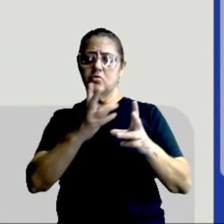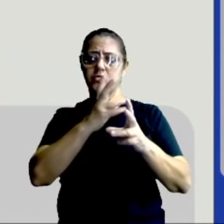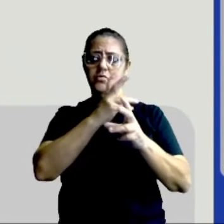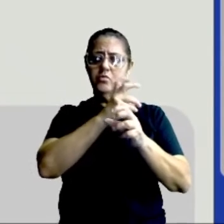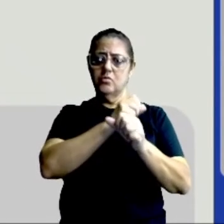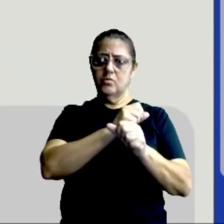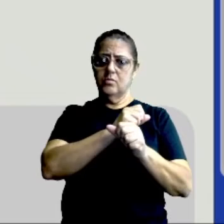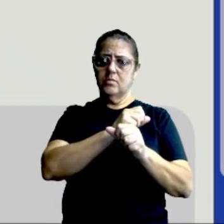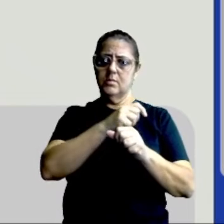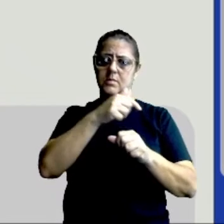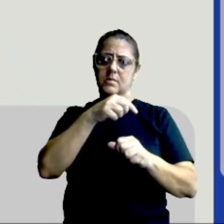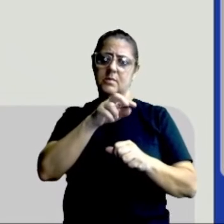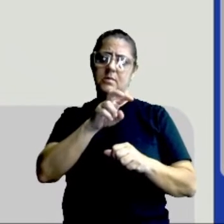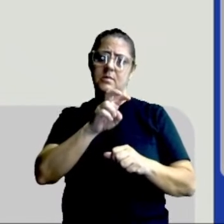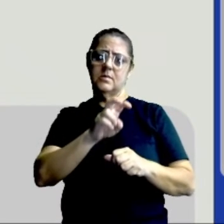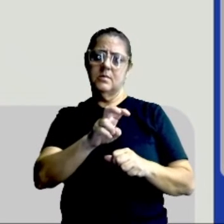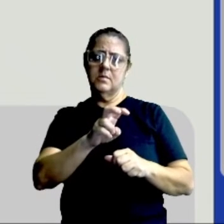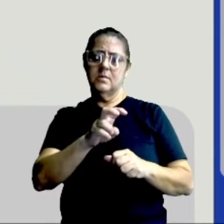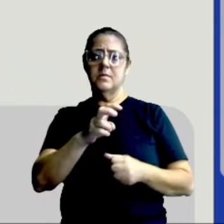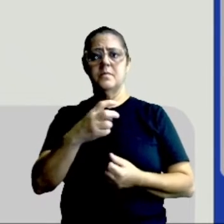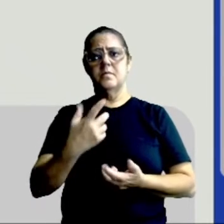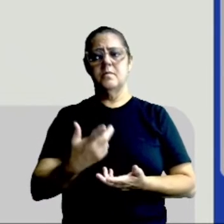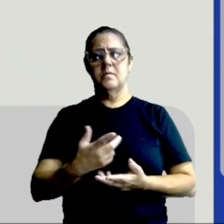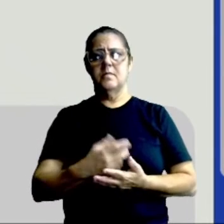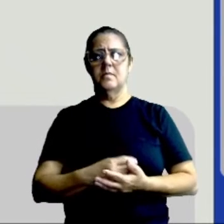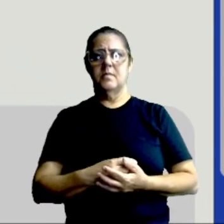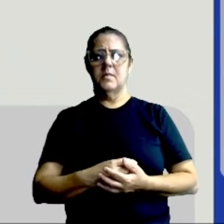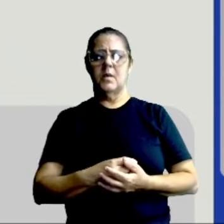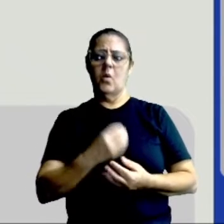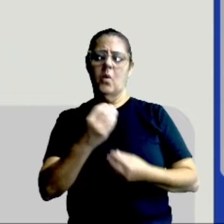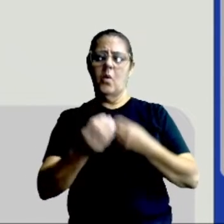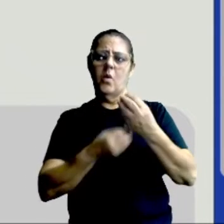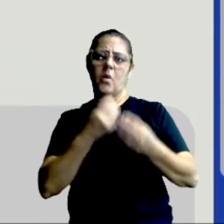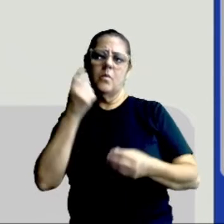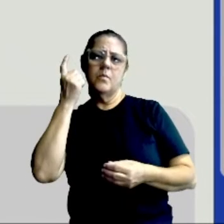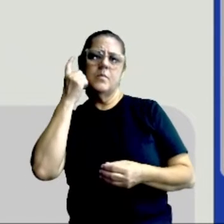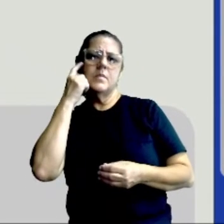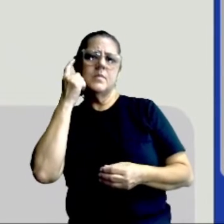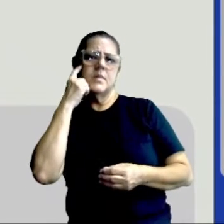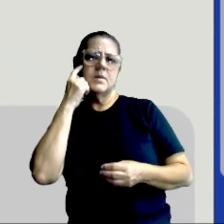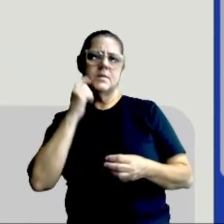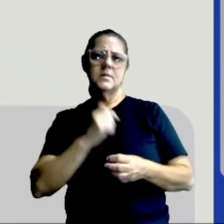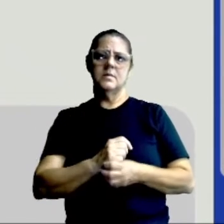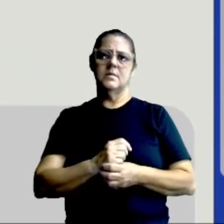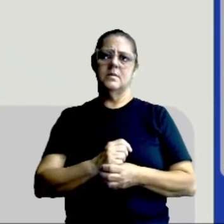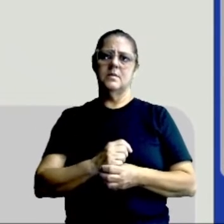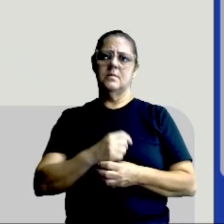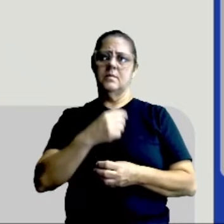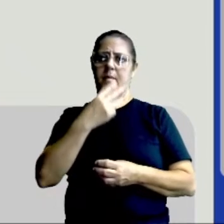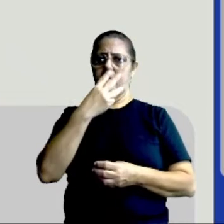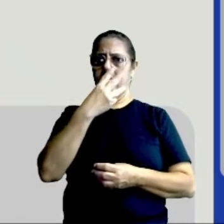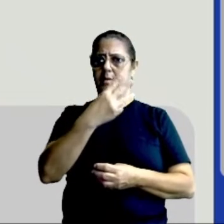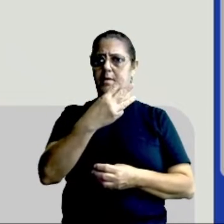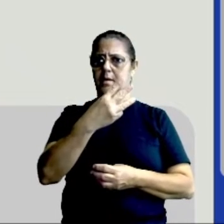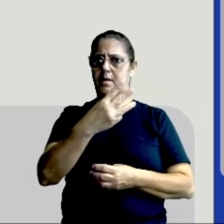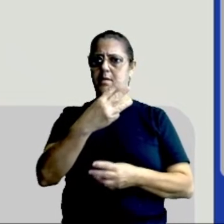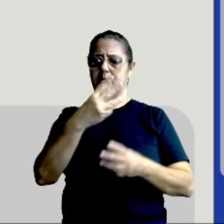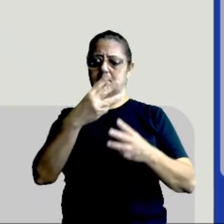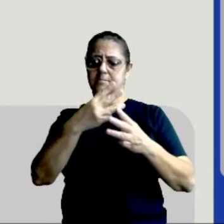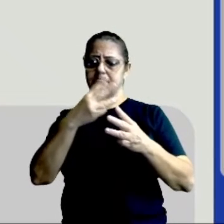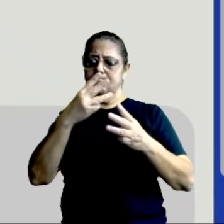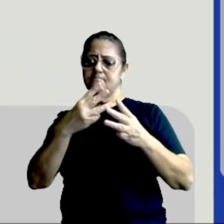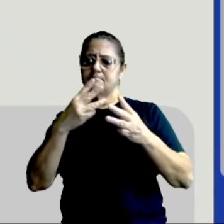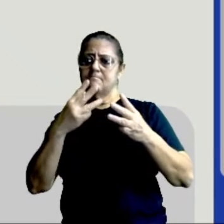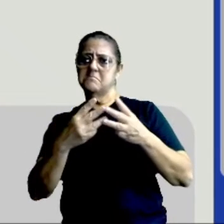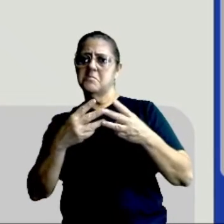juntas cheguem em 75, gente? E aí, como é que a gente pode pensar isso? 3 números, 3